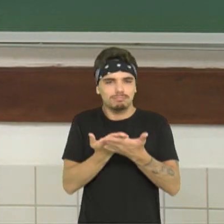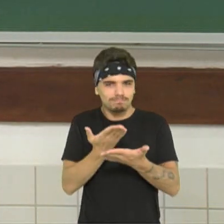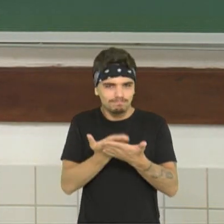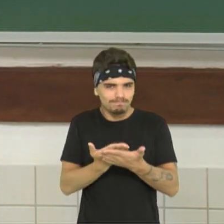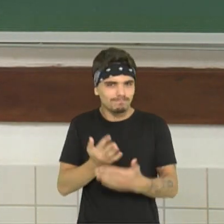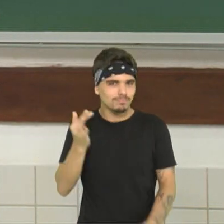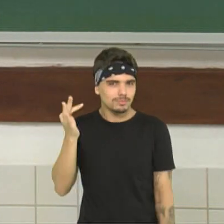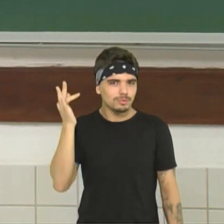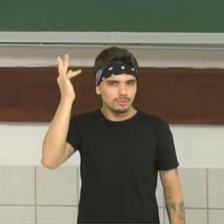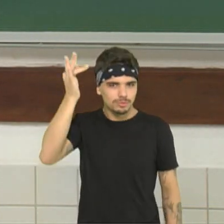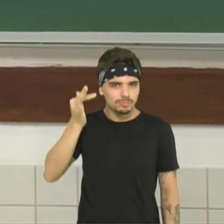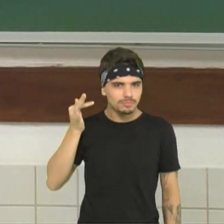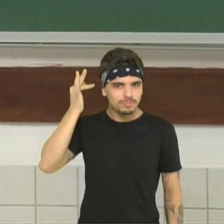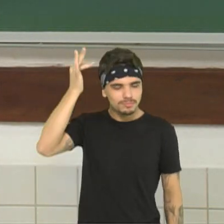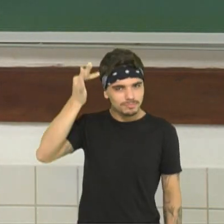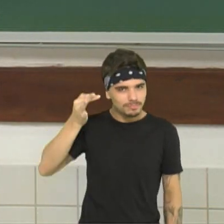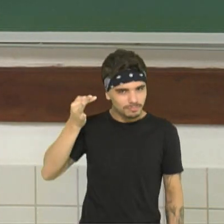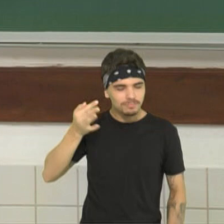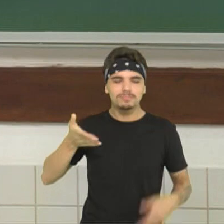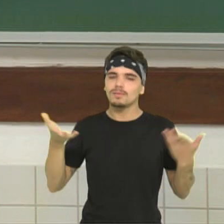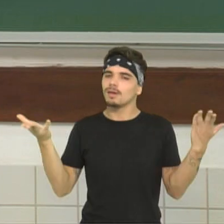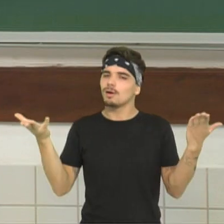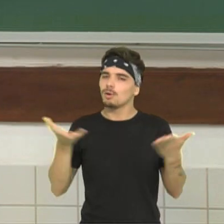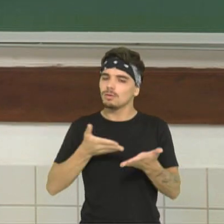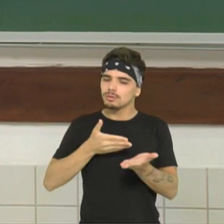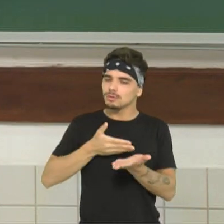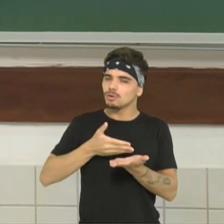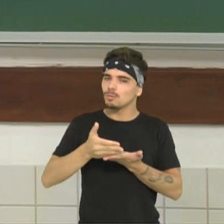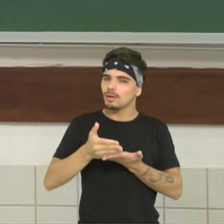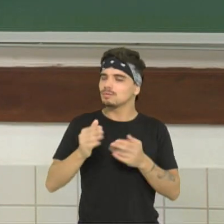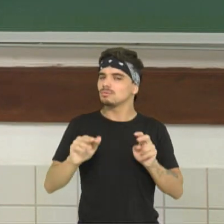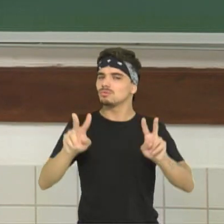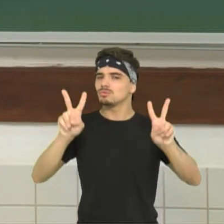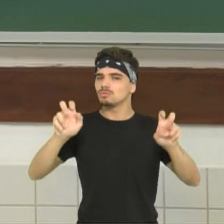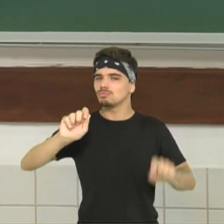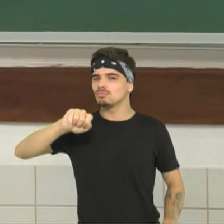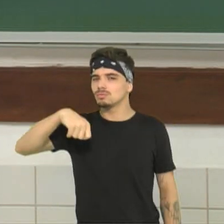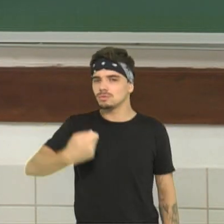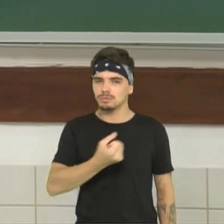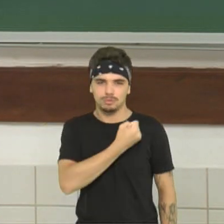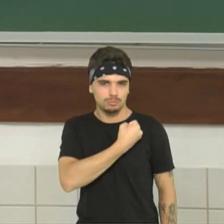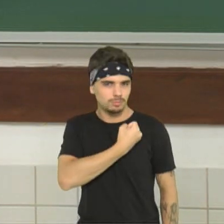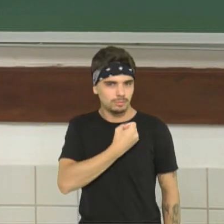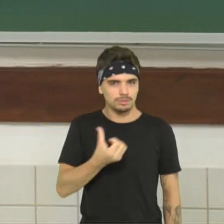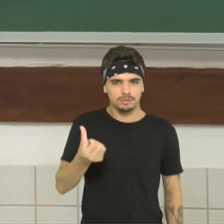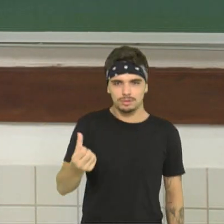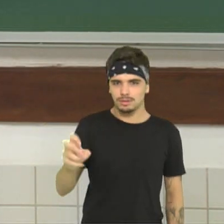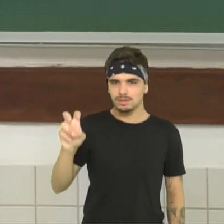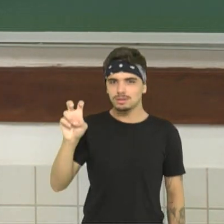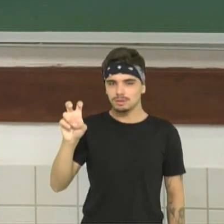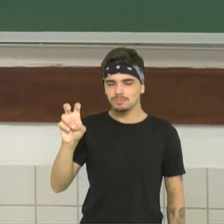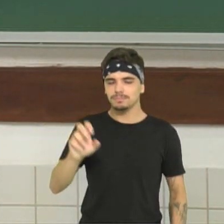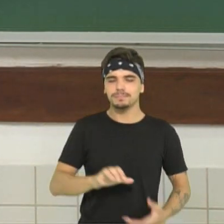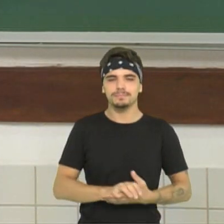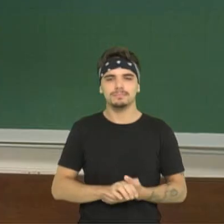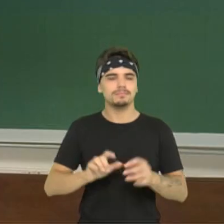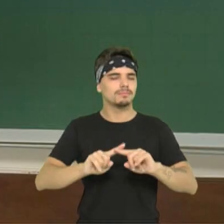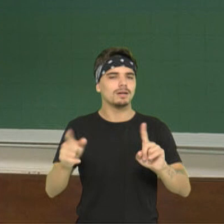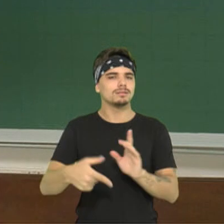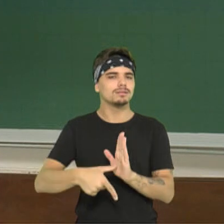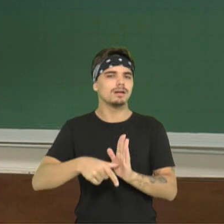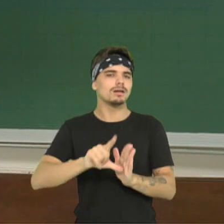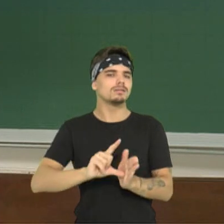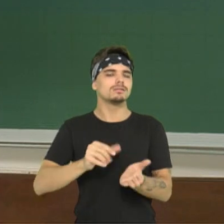de filosofia. Hoje, começando aí a nossa aula número 65. Antes da